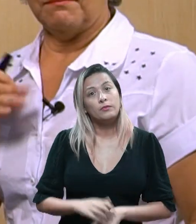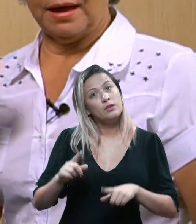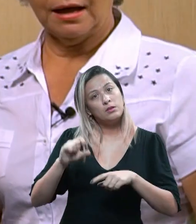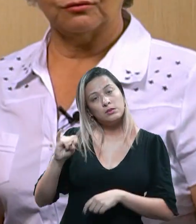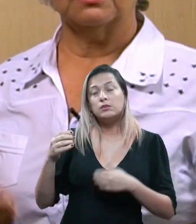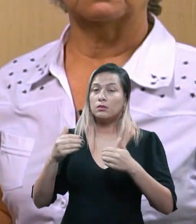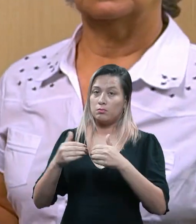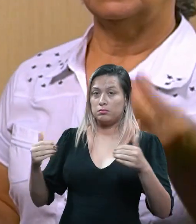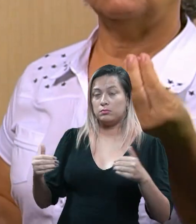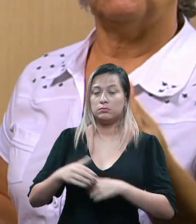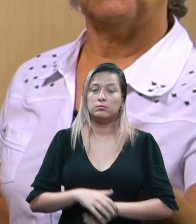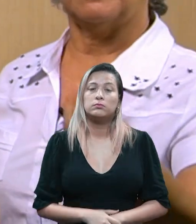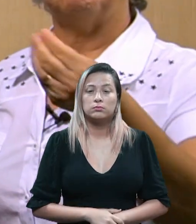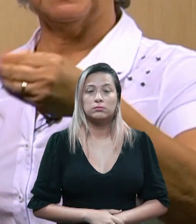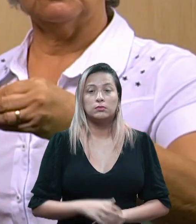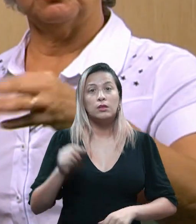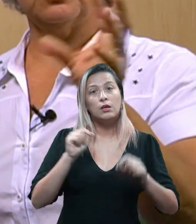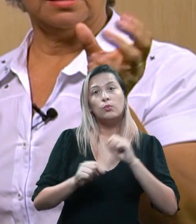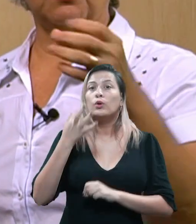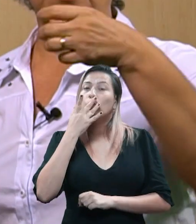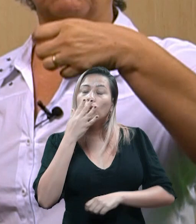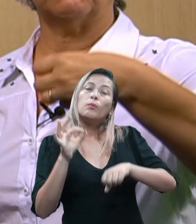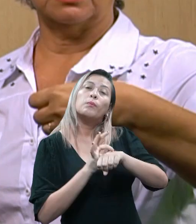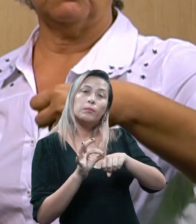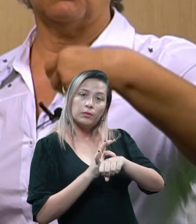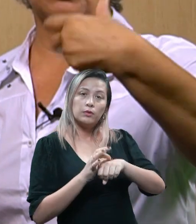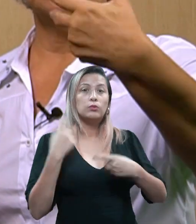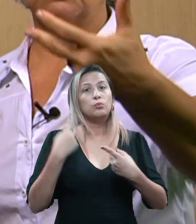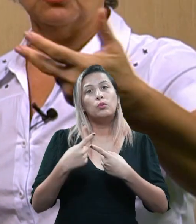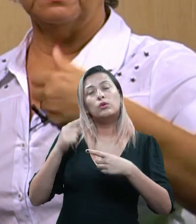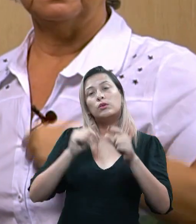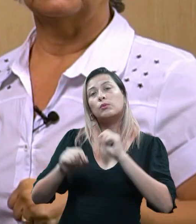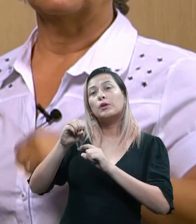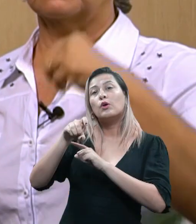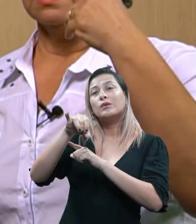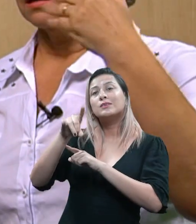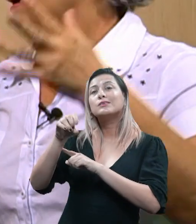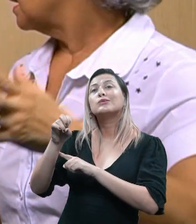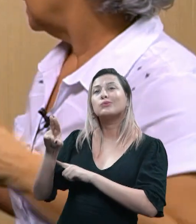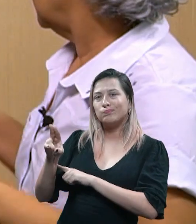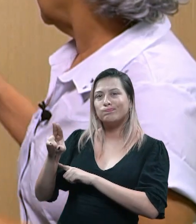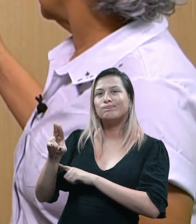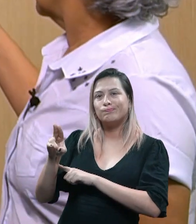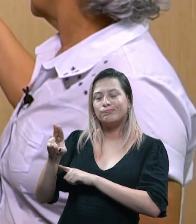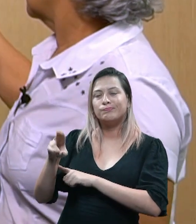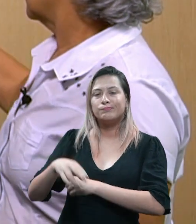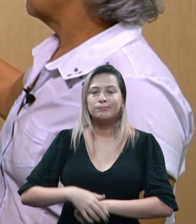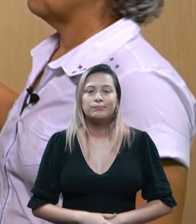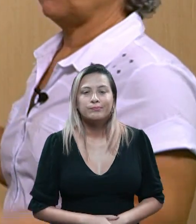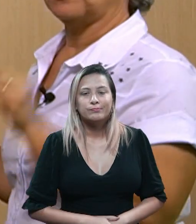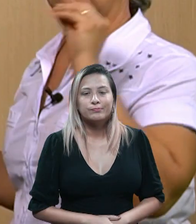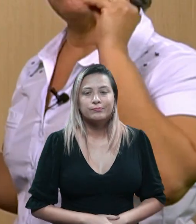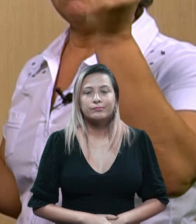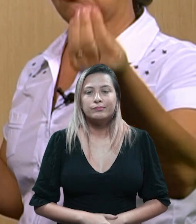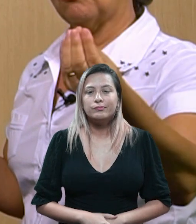comedão aberto, ele vai ficar preto. Por quê? Porque o sebo oxidou e